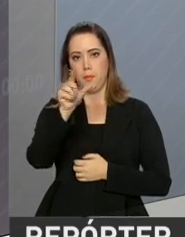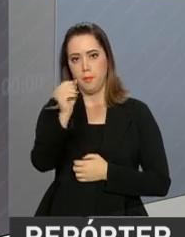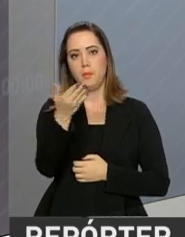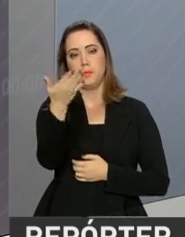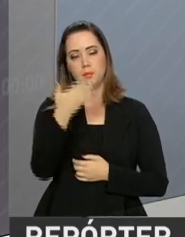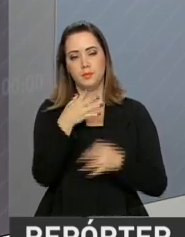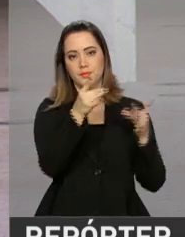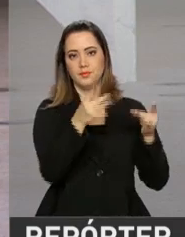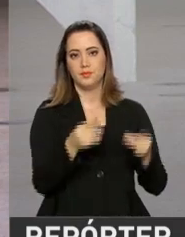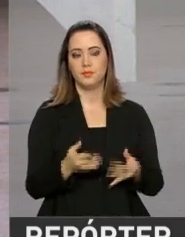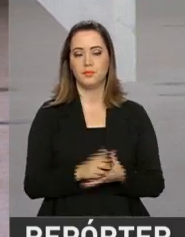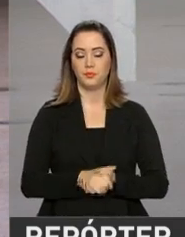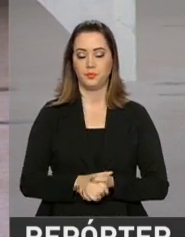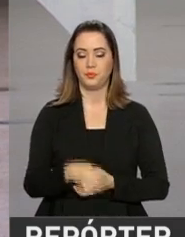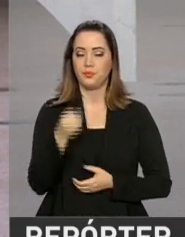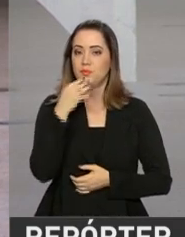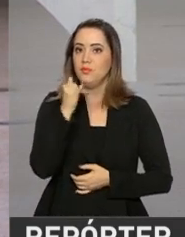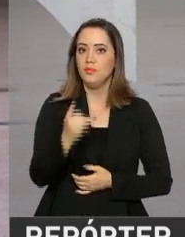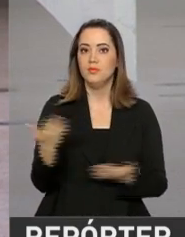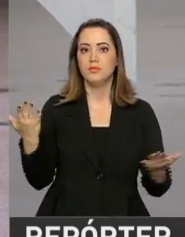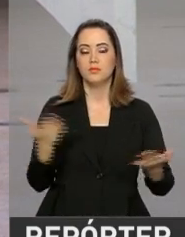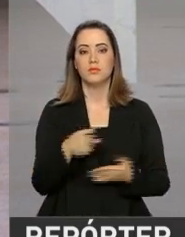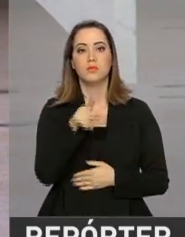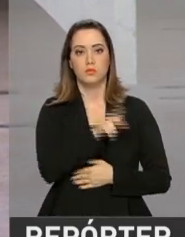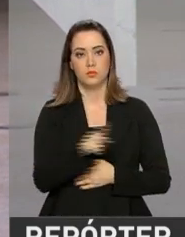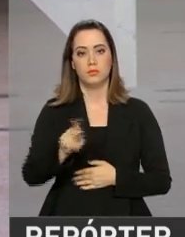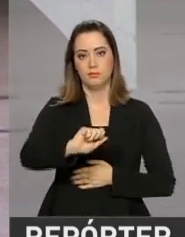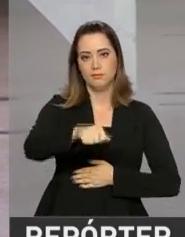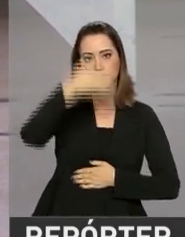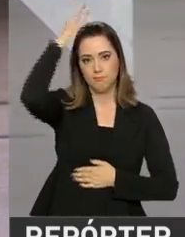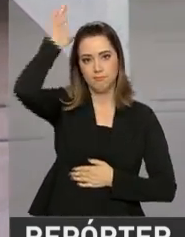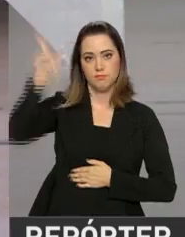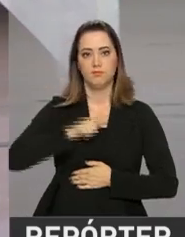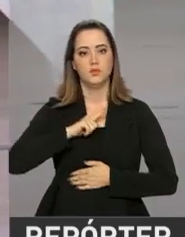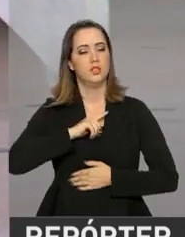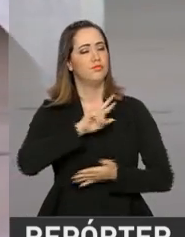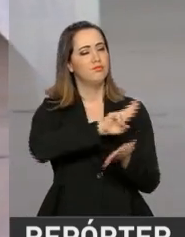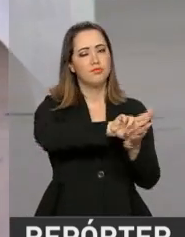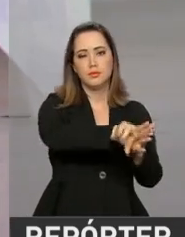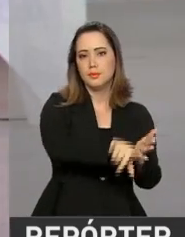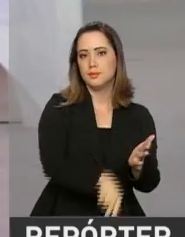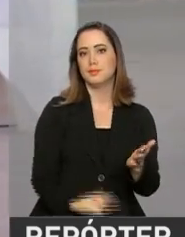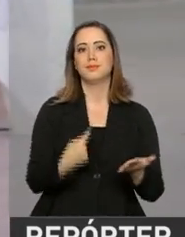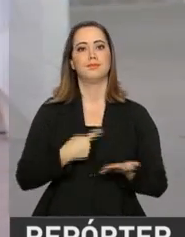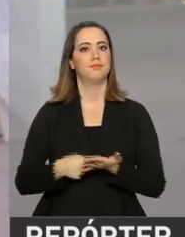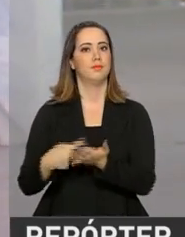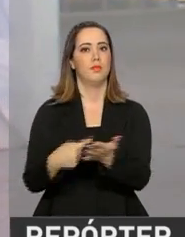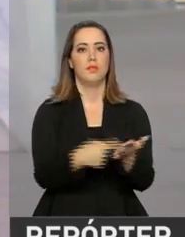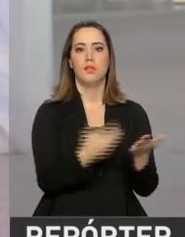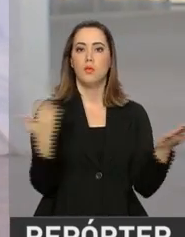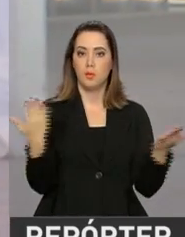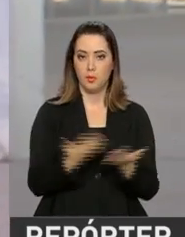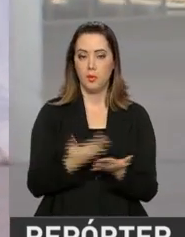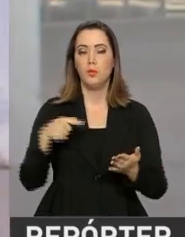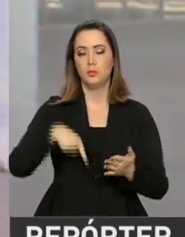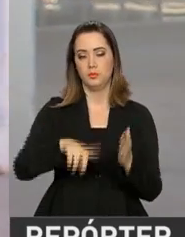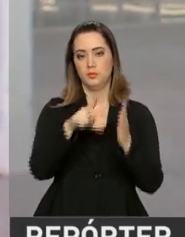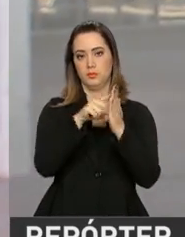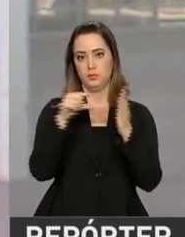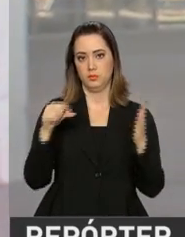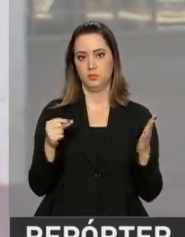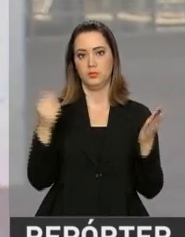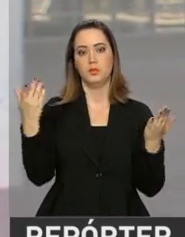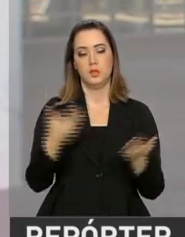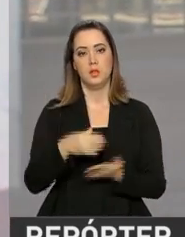Paola, bom dia. Bom dia, Renata. O presidente em exercício, Michel Temer, tem uma série de compromissos hoje aqui no Palácio do Planalto. Daqui a pouco,